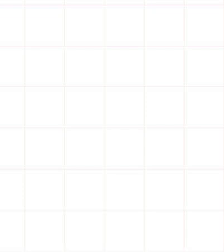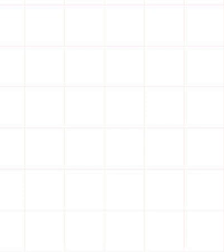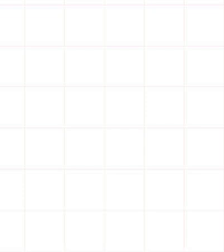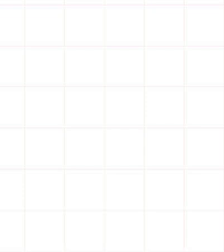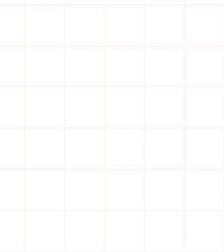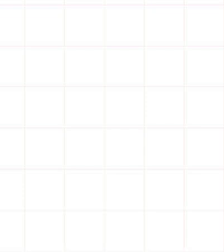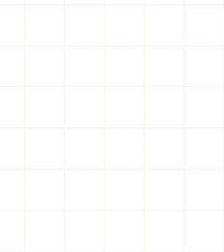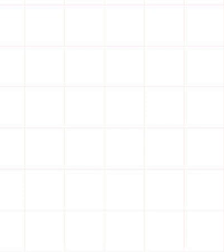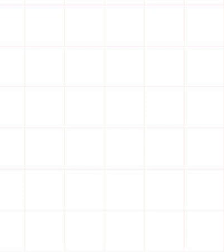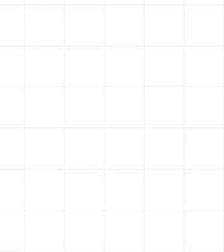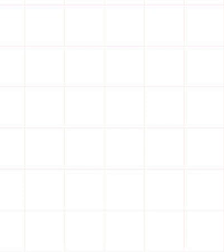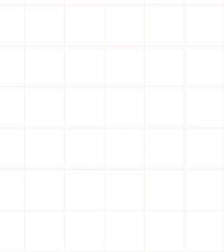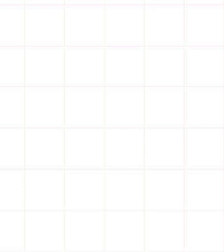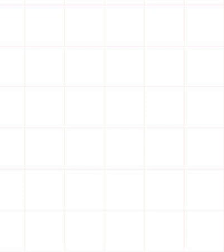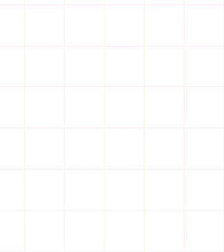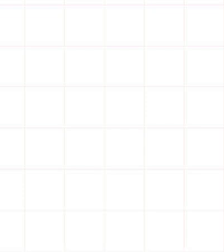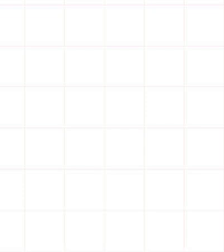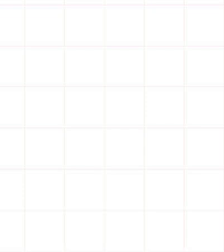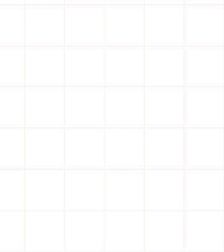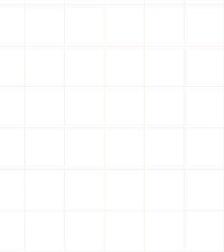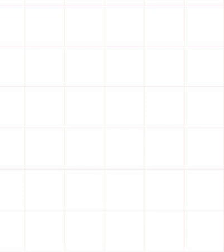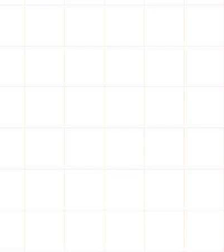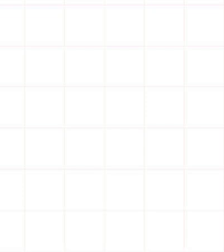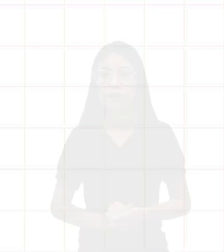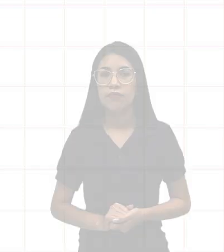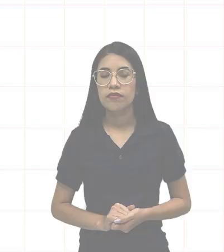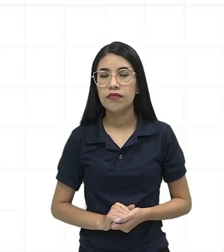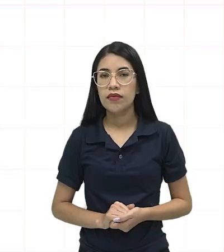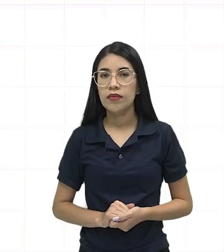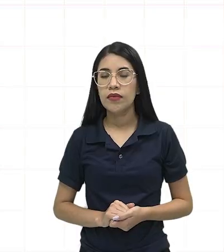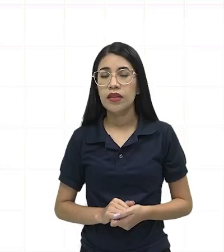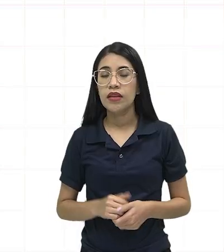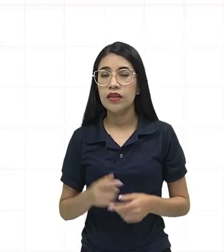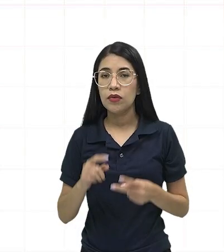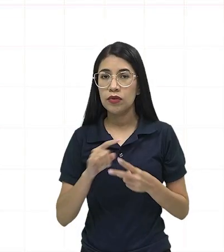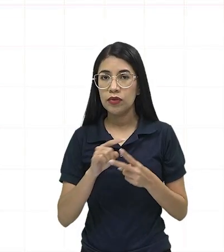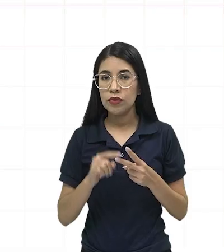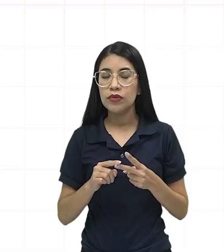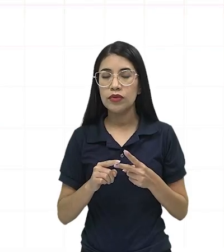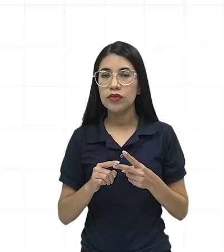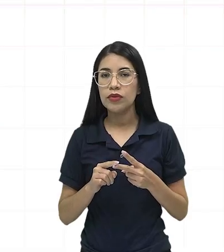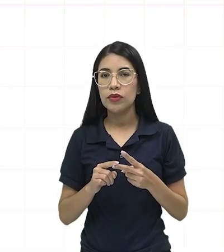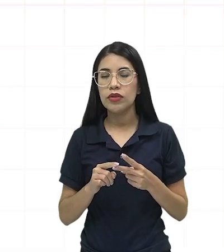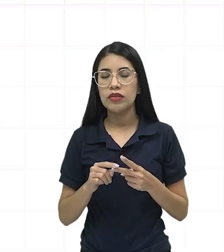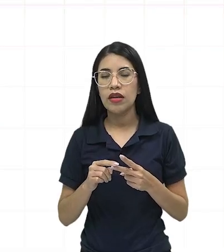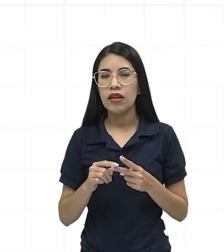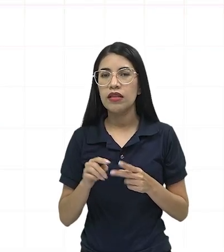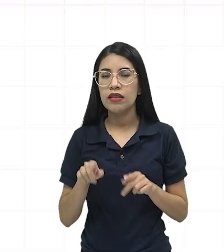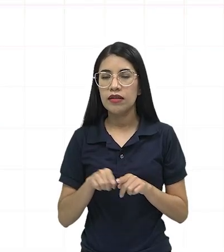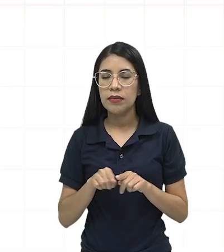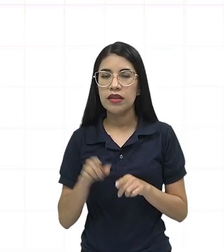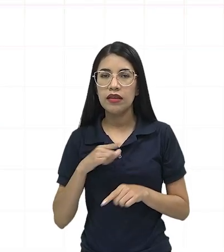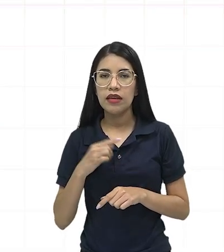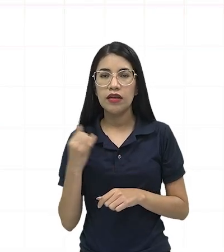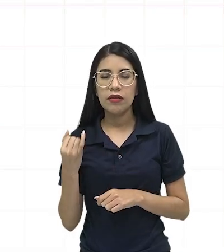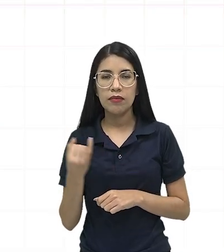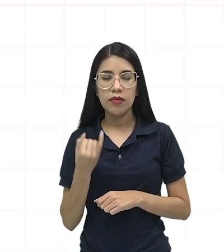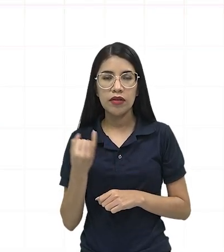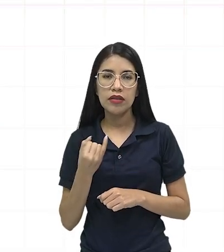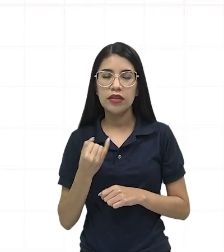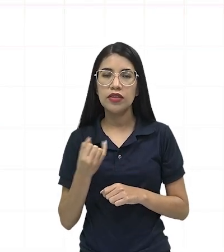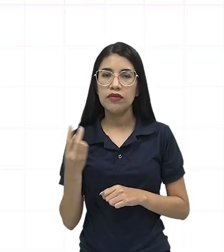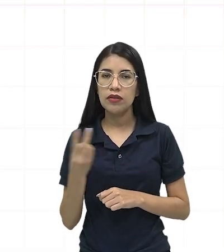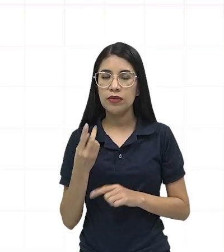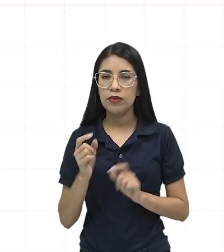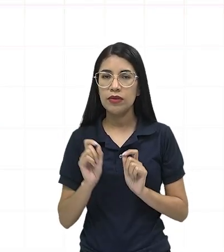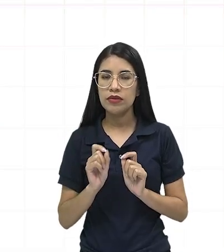vamos verificar aqui mais uma questão, ó. Ambos os movimentos compartilham valores fundamentais,